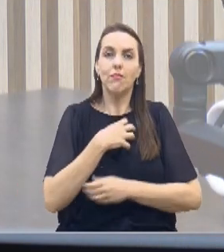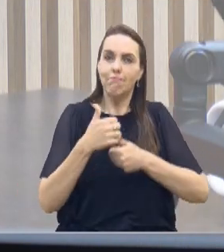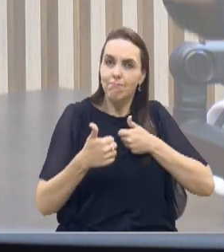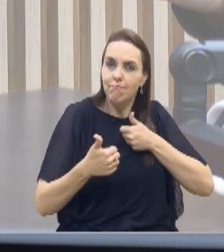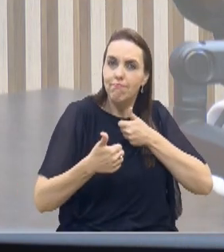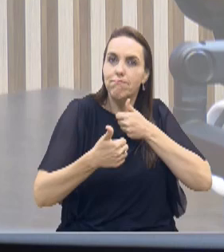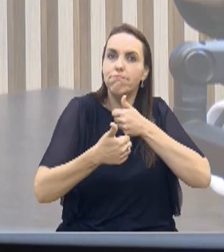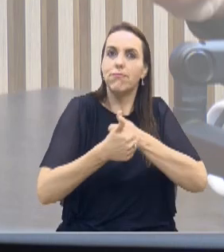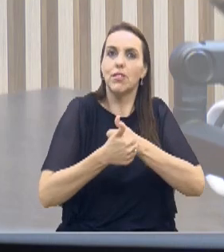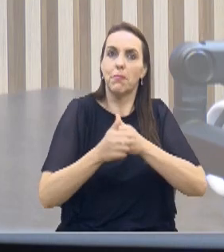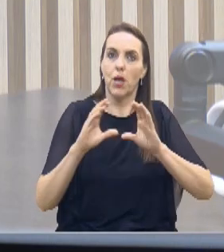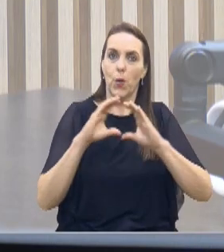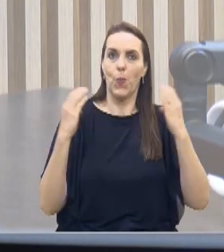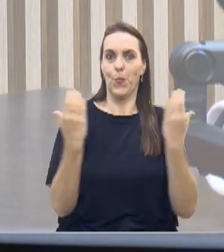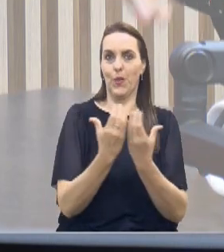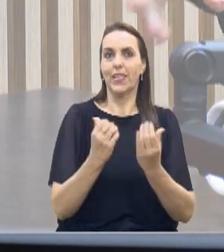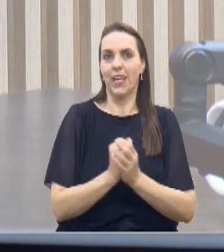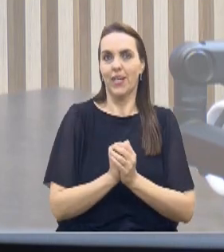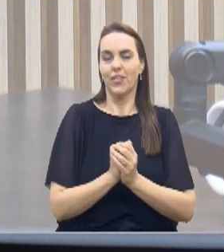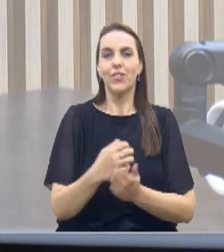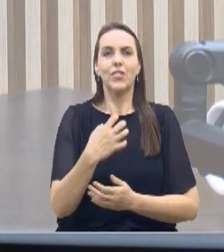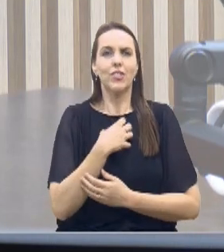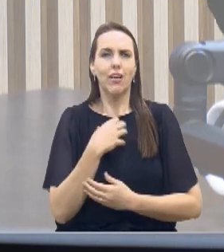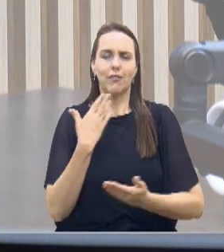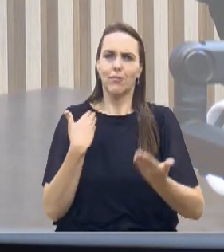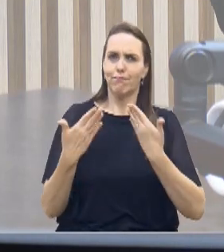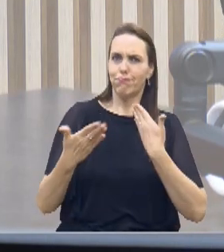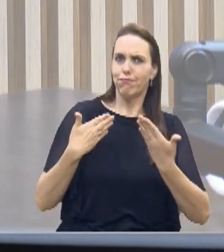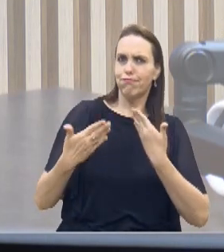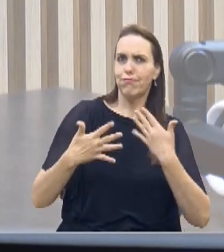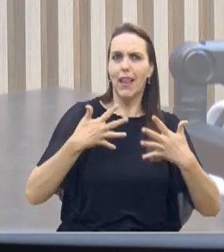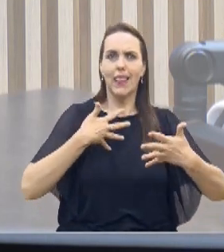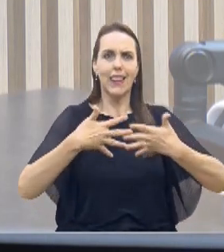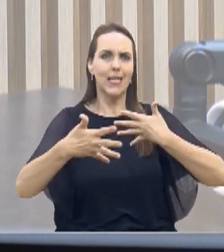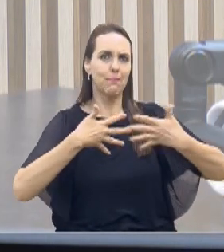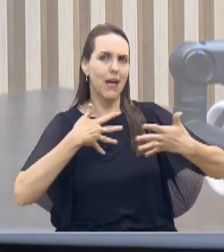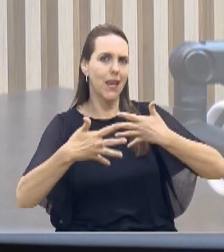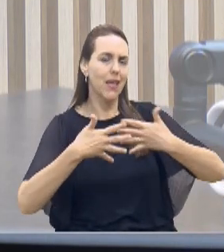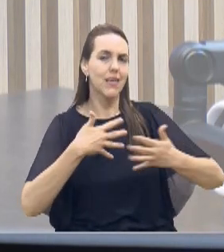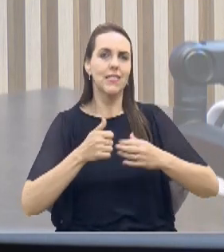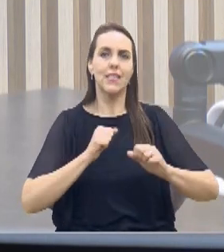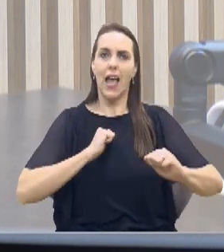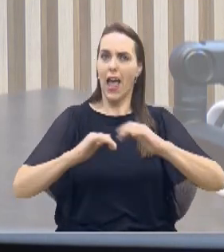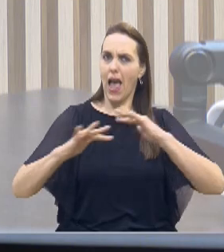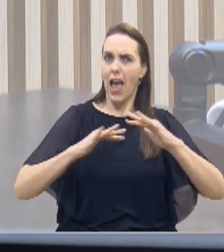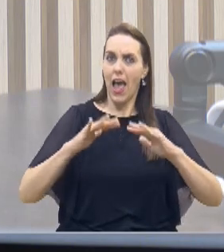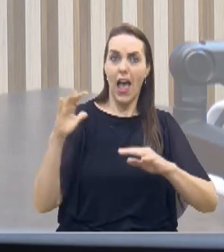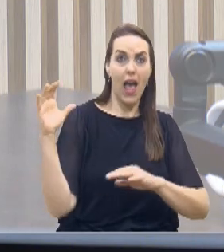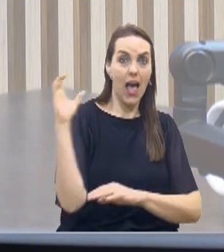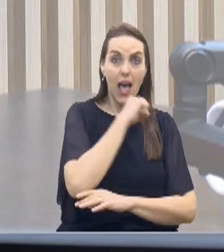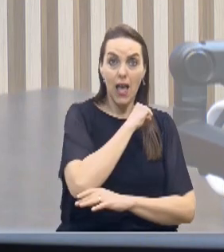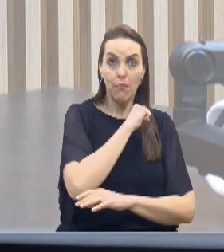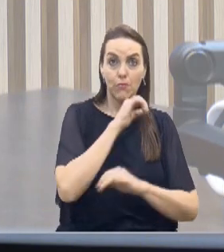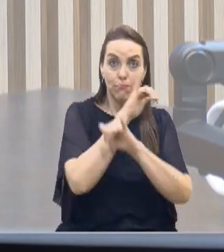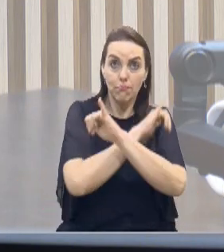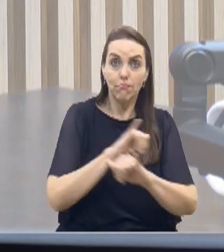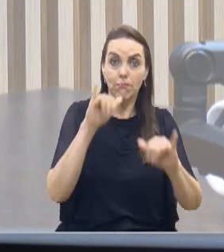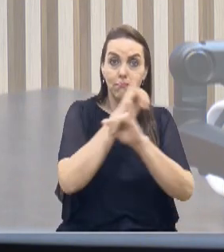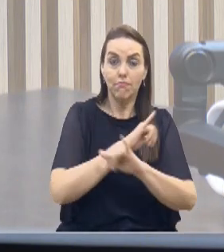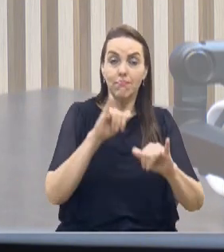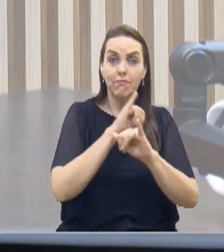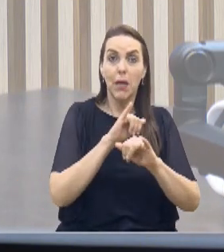aproximação com a comunidade. É uma forma de diálogo, de transparência, de agilidade nessa questão da informação e